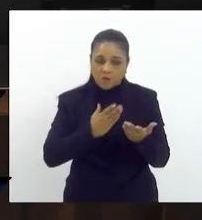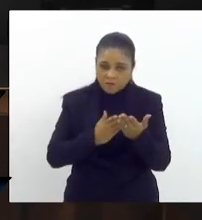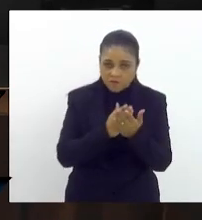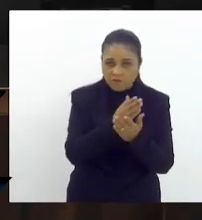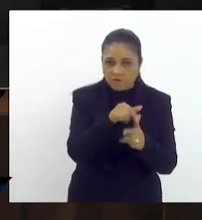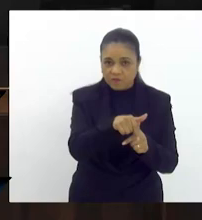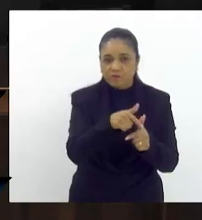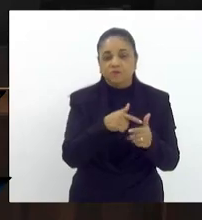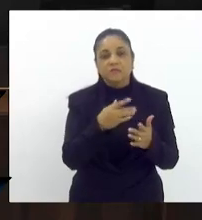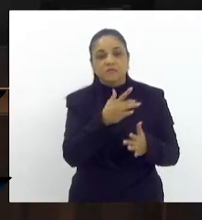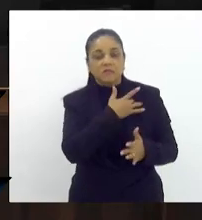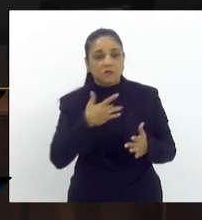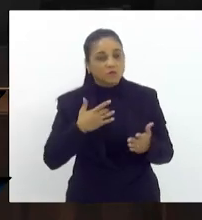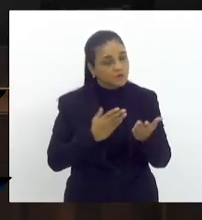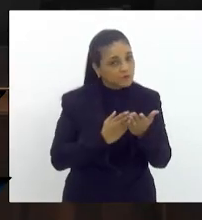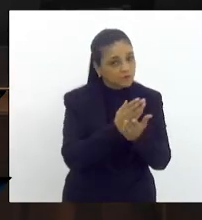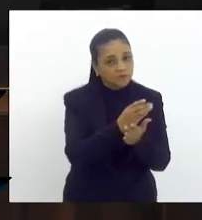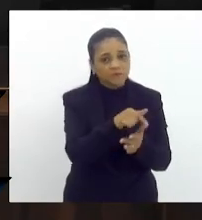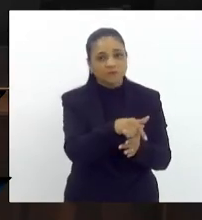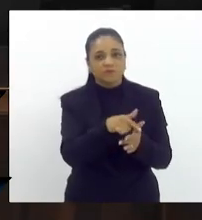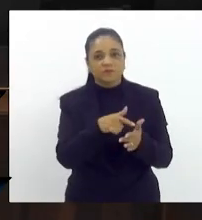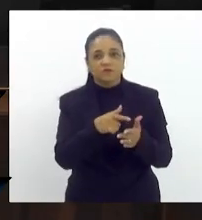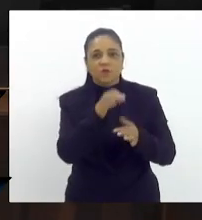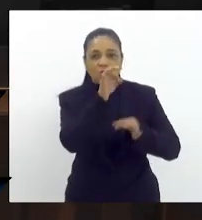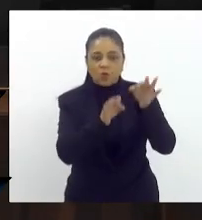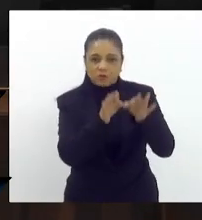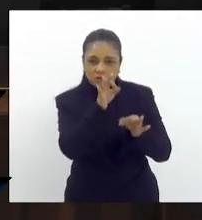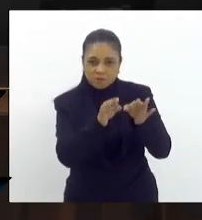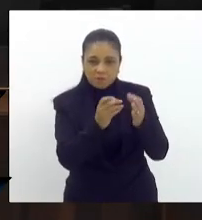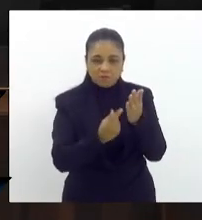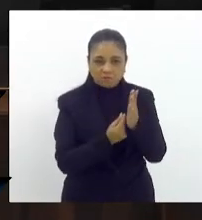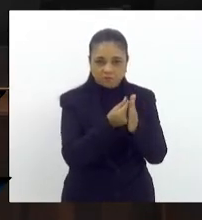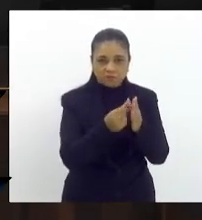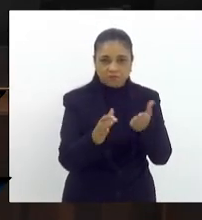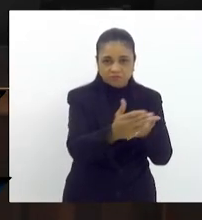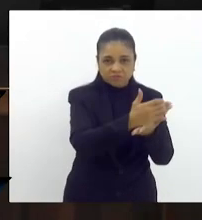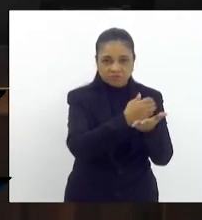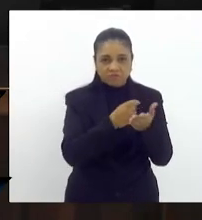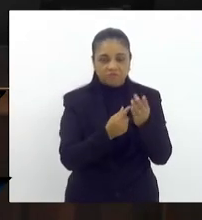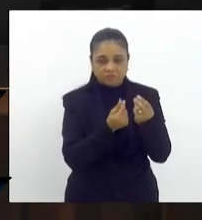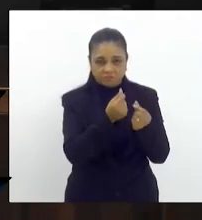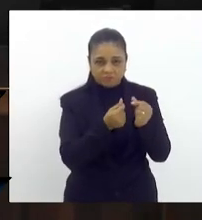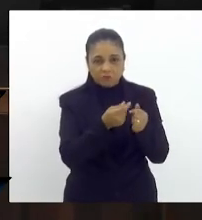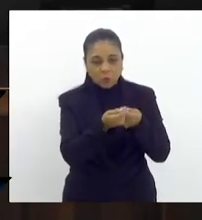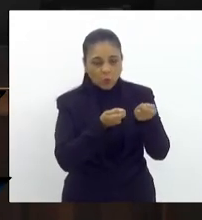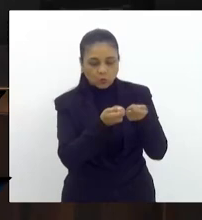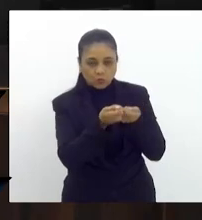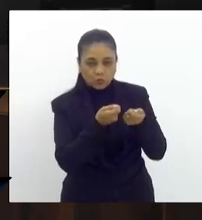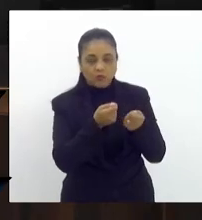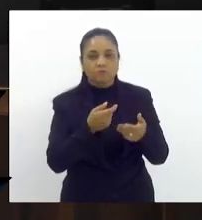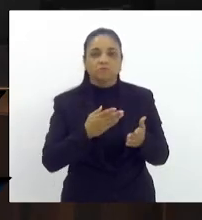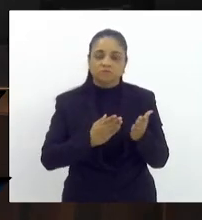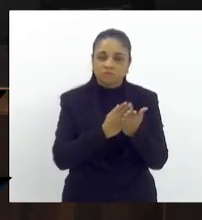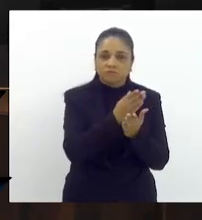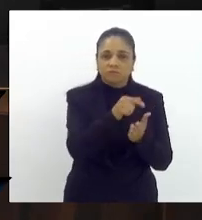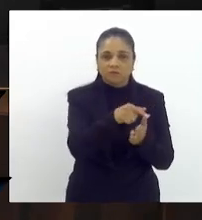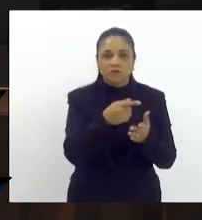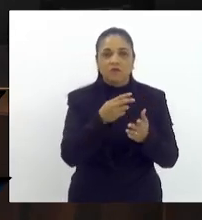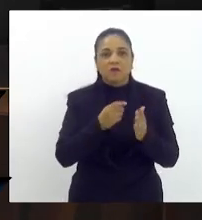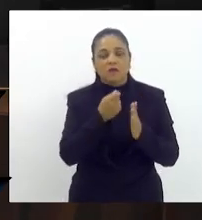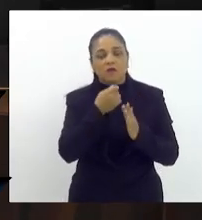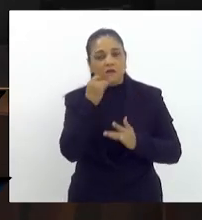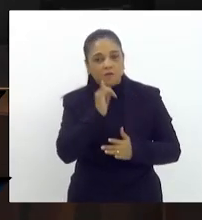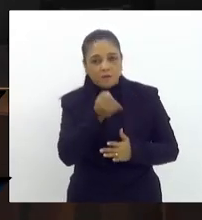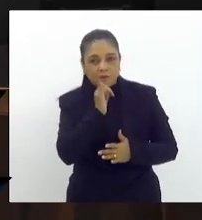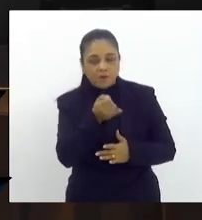favorável de saúde favorável de orçamento Finanças fiscalização financeira controle favorável relatores